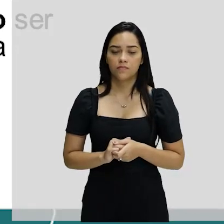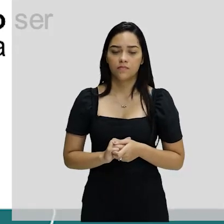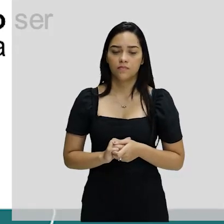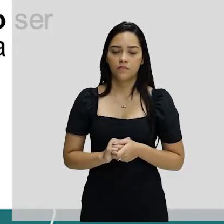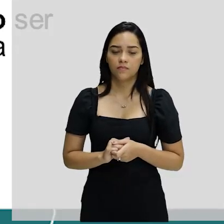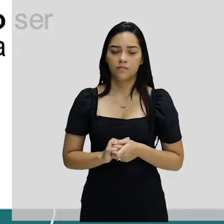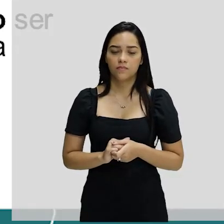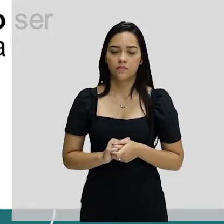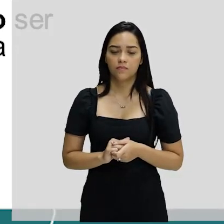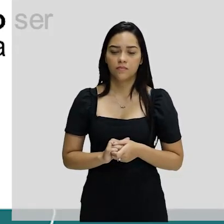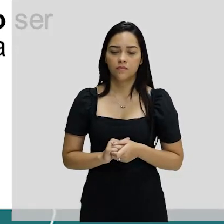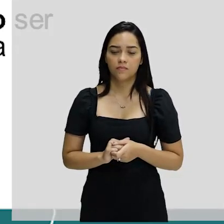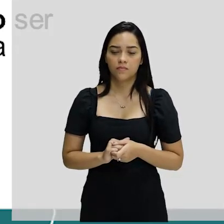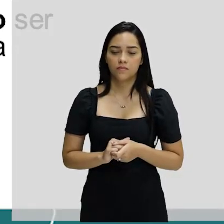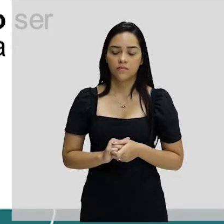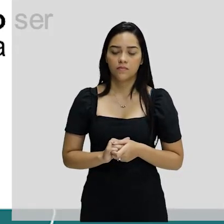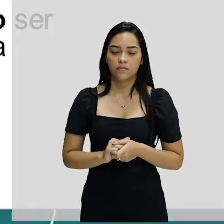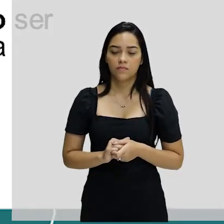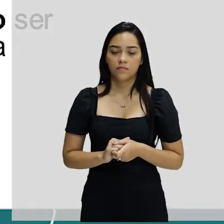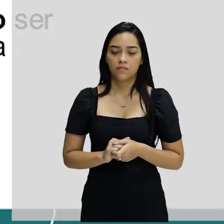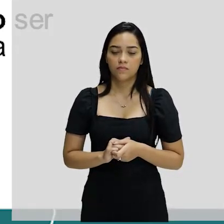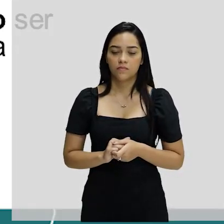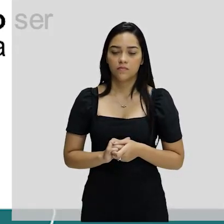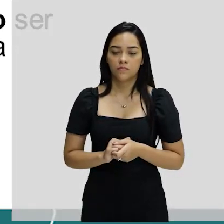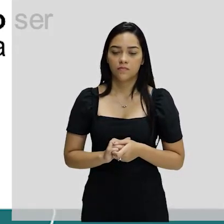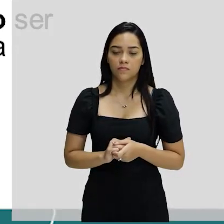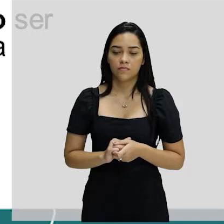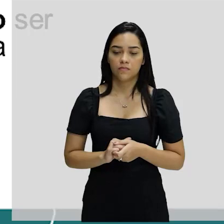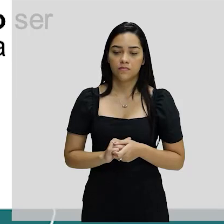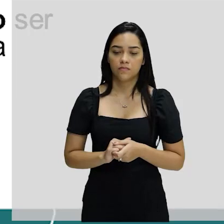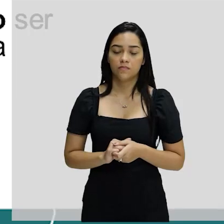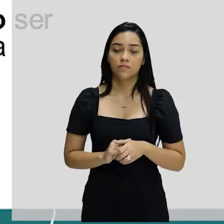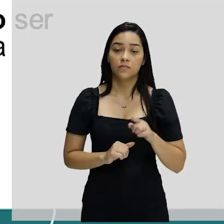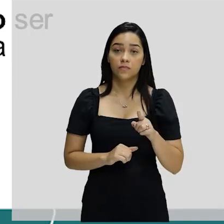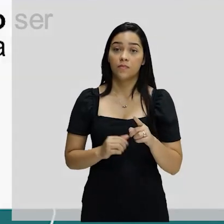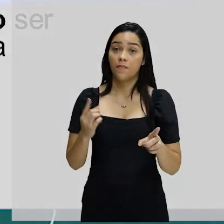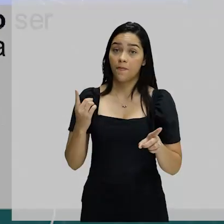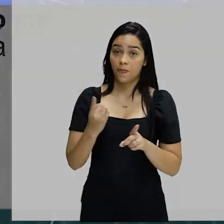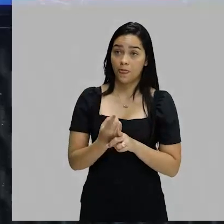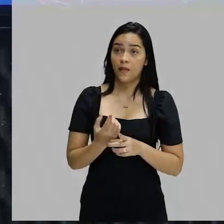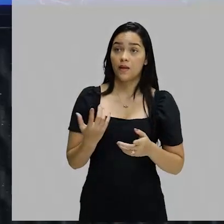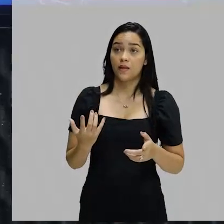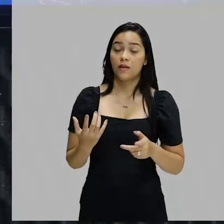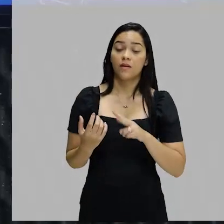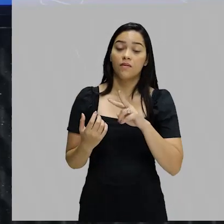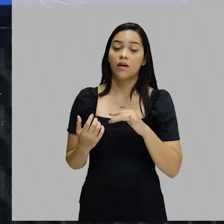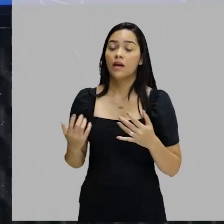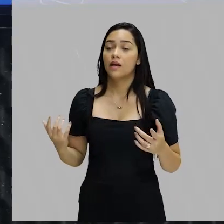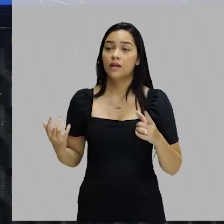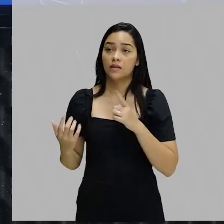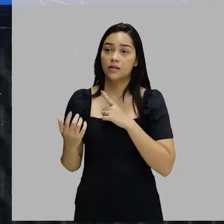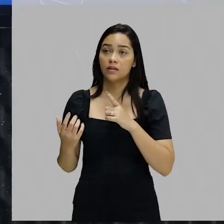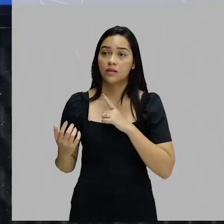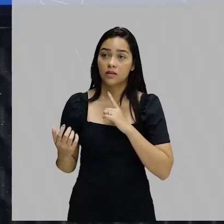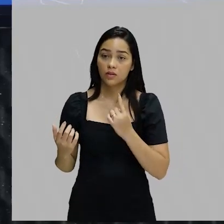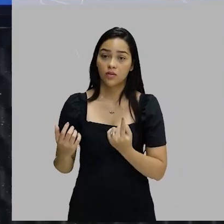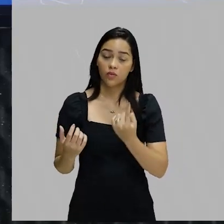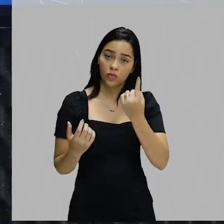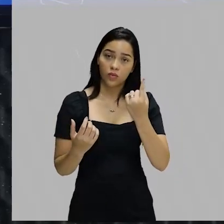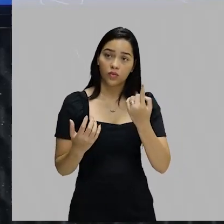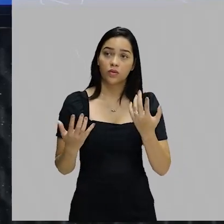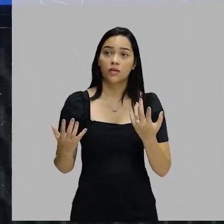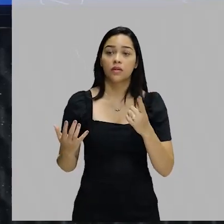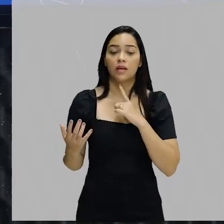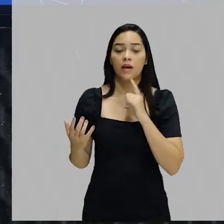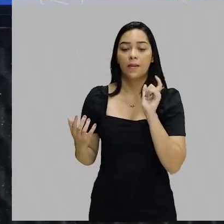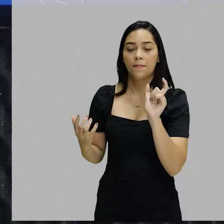a pessoa, a testemunha, a vítima. Então, quando vocês encontrarem esse, vocês vão ver que é uma única forma, né?